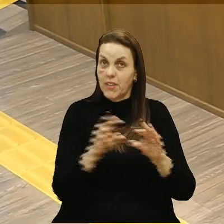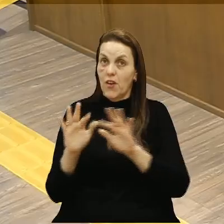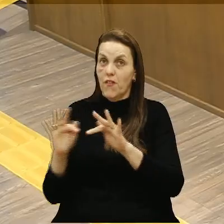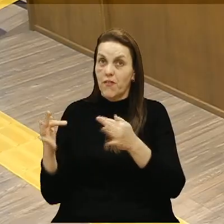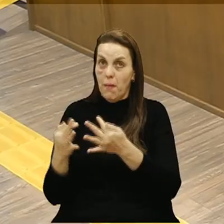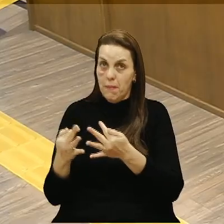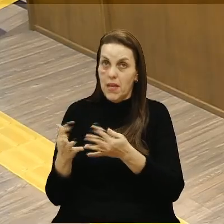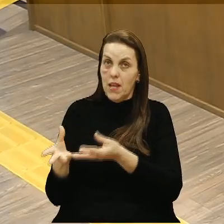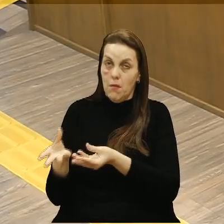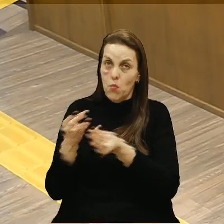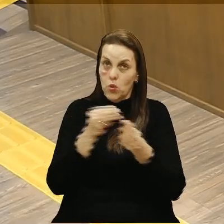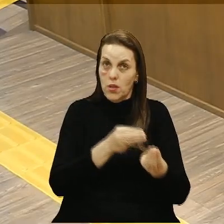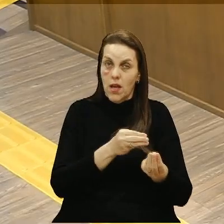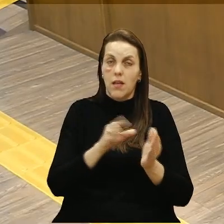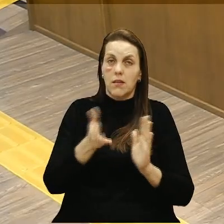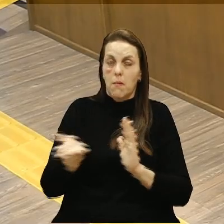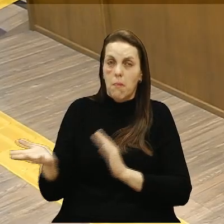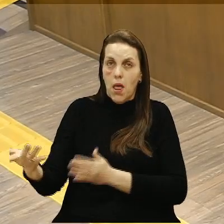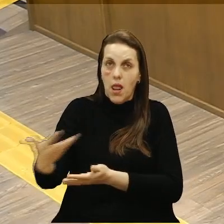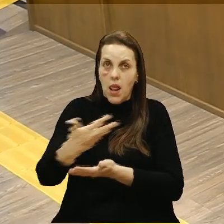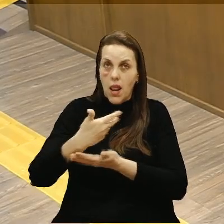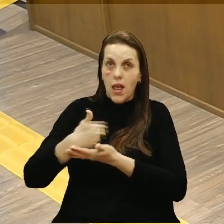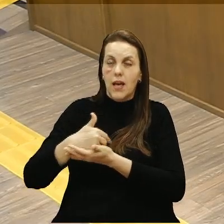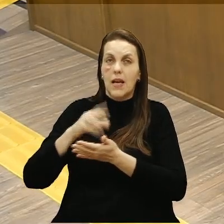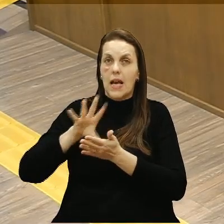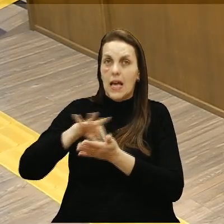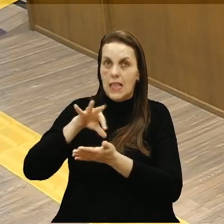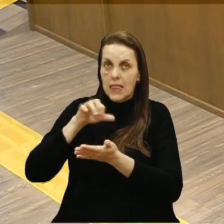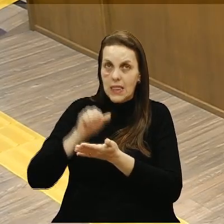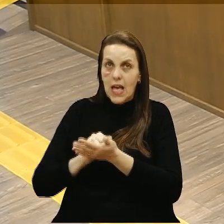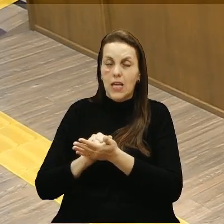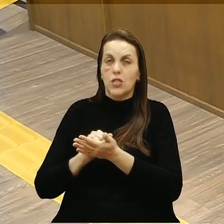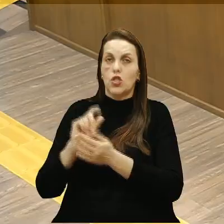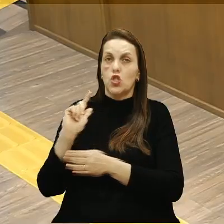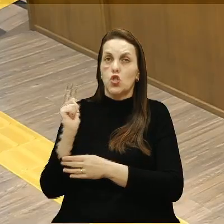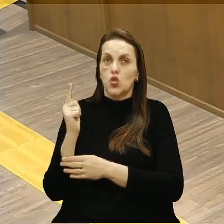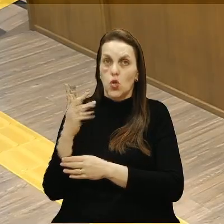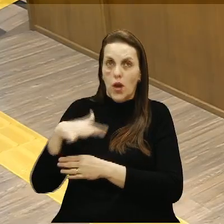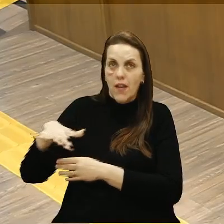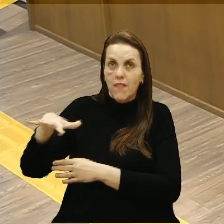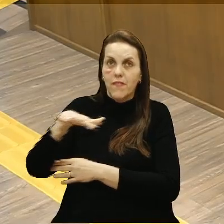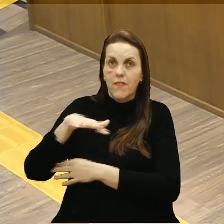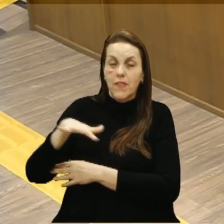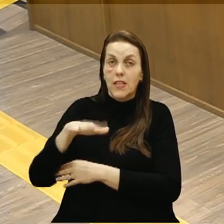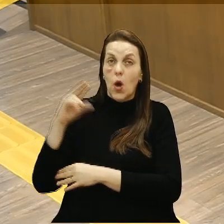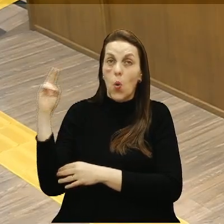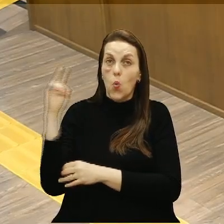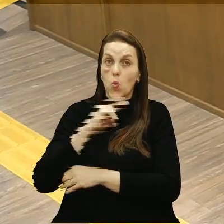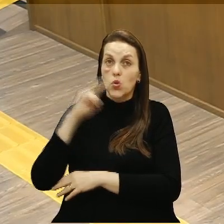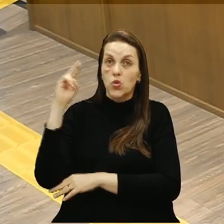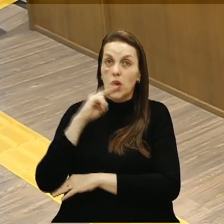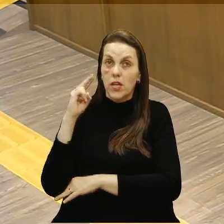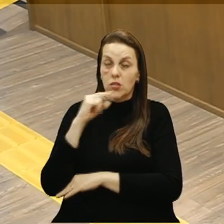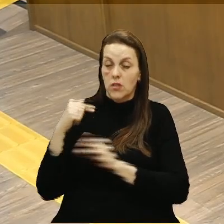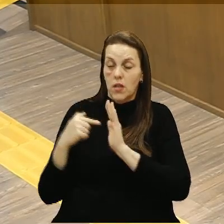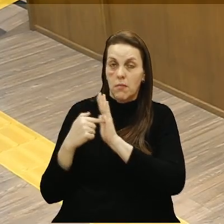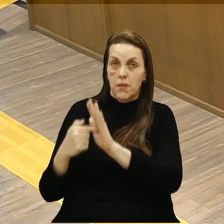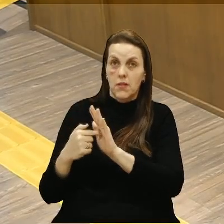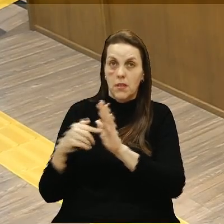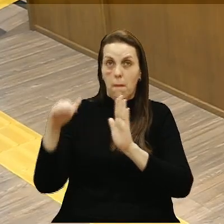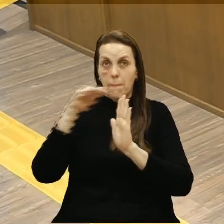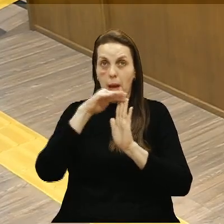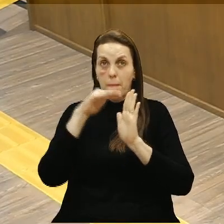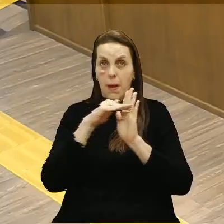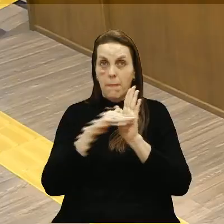mediante levantamentos cadastrais sociais e geoespaciais em caráter de urgência, devendo apresentar cronograma de execução das